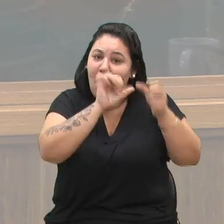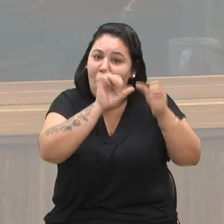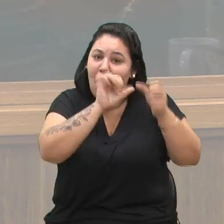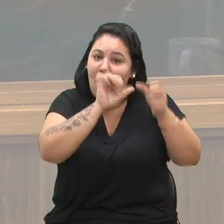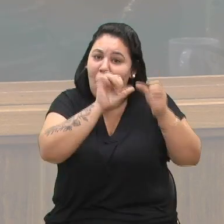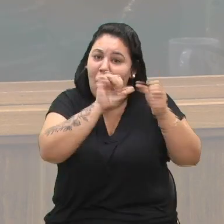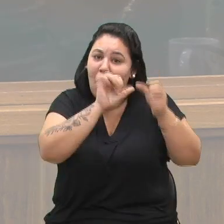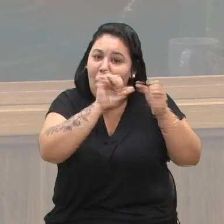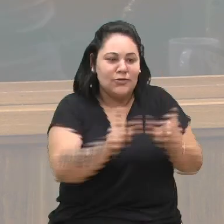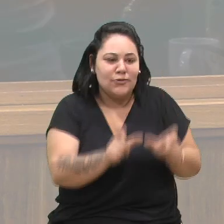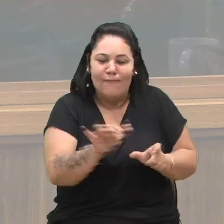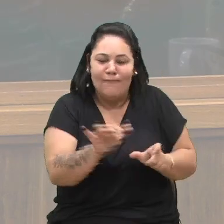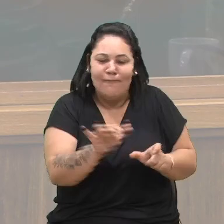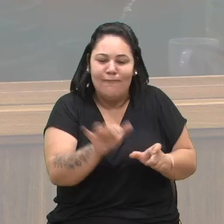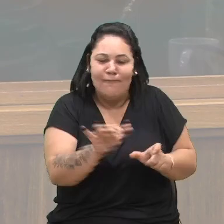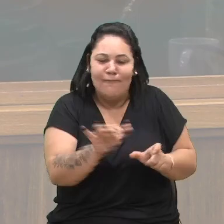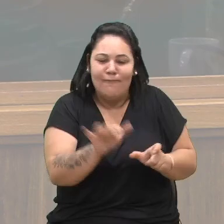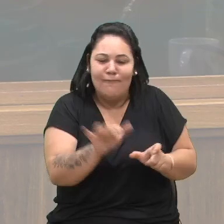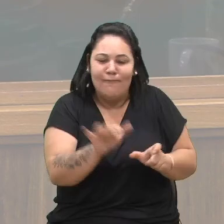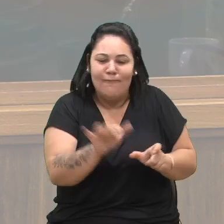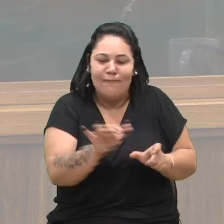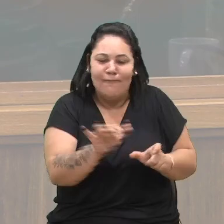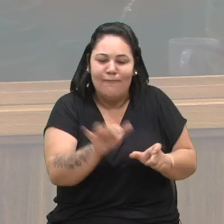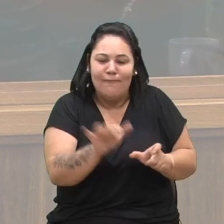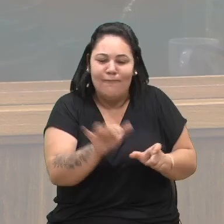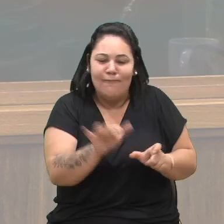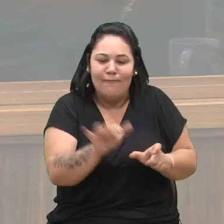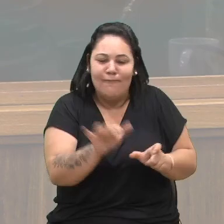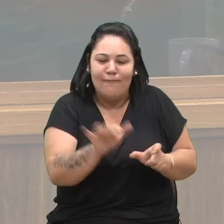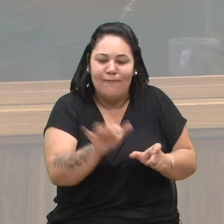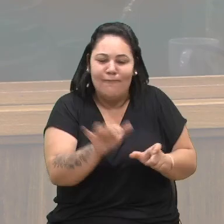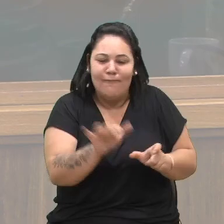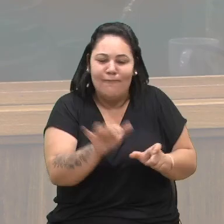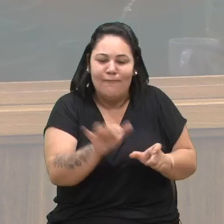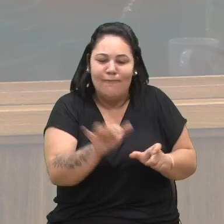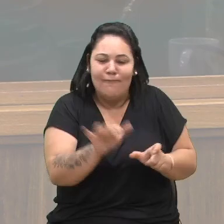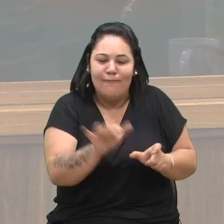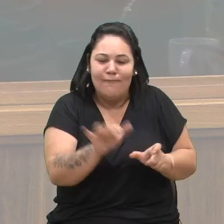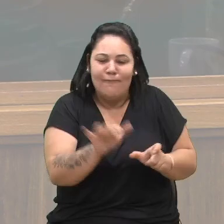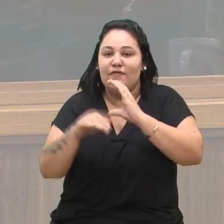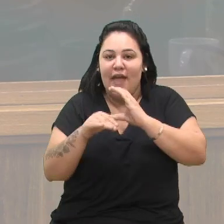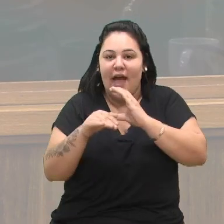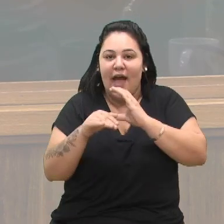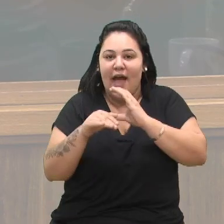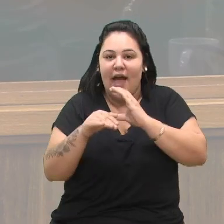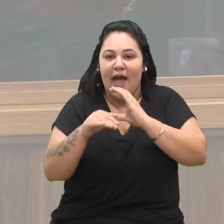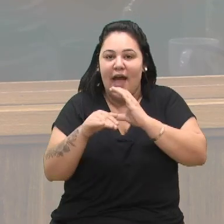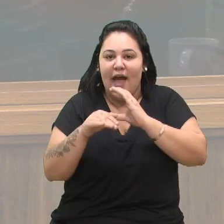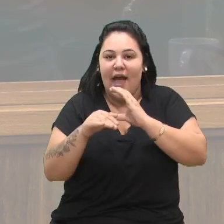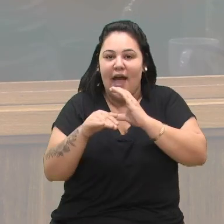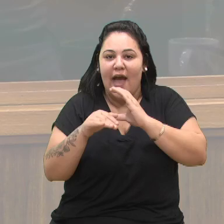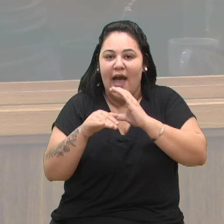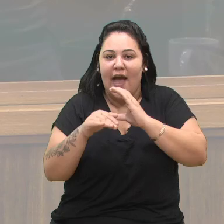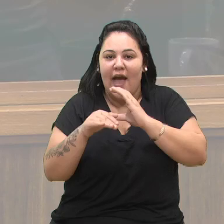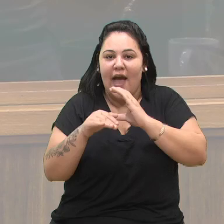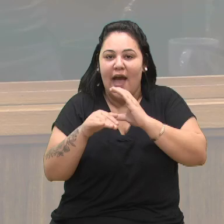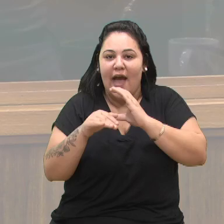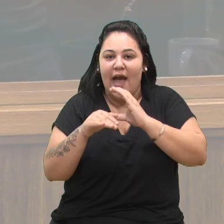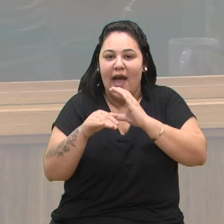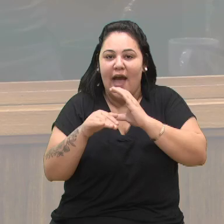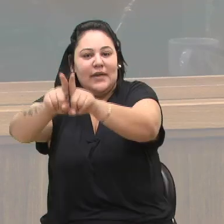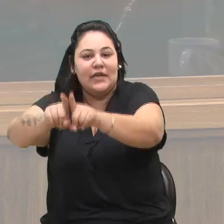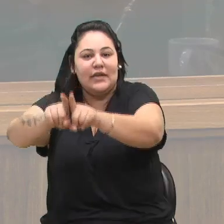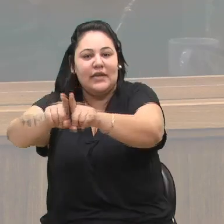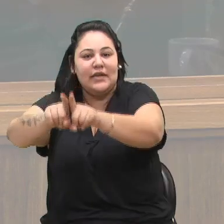resposta por algum tempo e agora que a gente tem essa possibilidade de estar te mandando as indicações, elas estão acontecendo. Isso